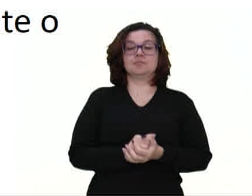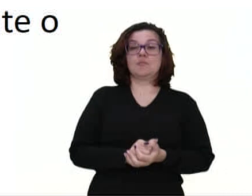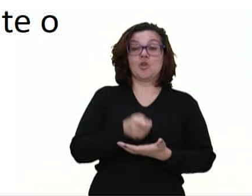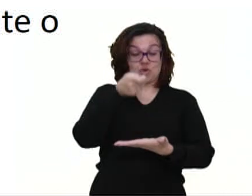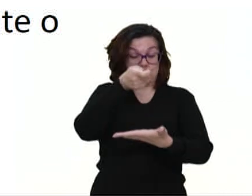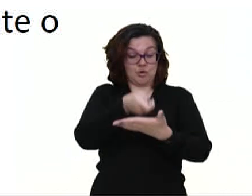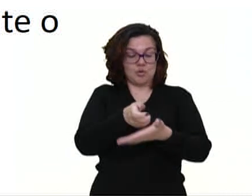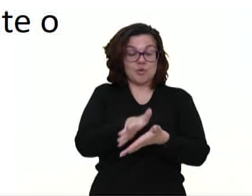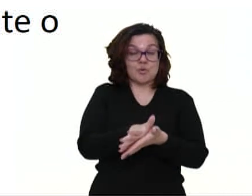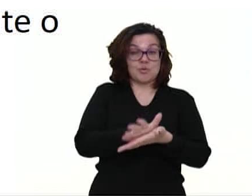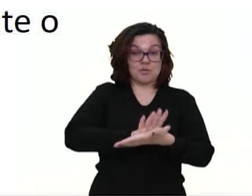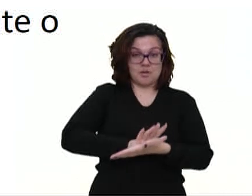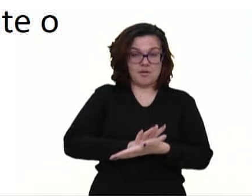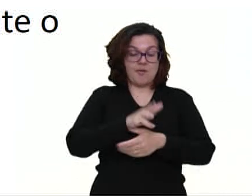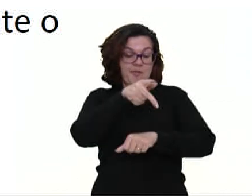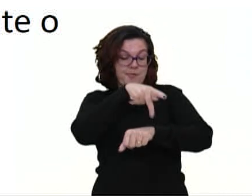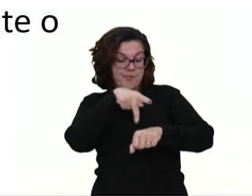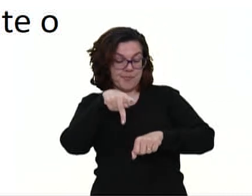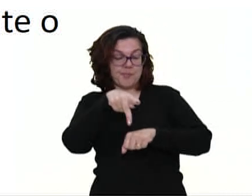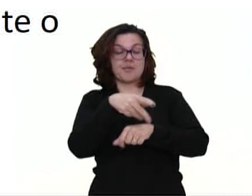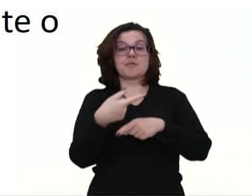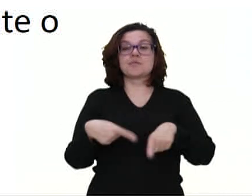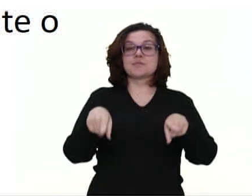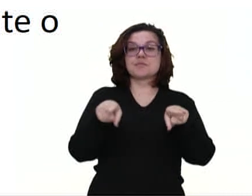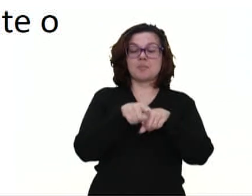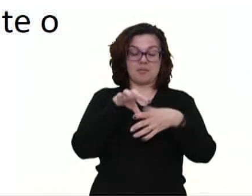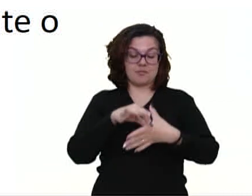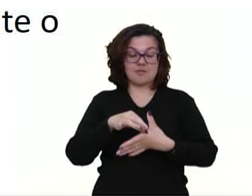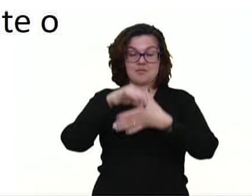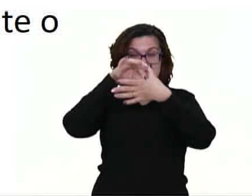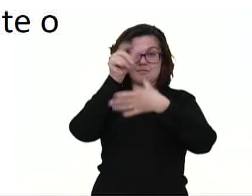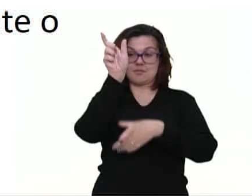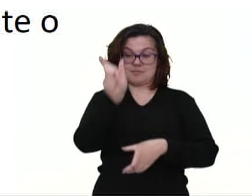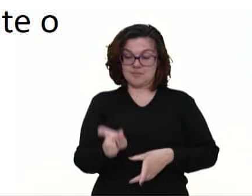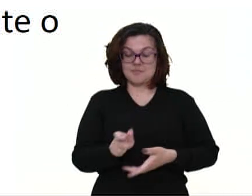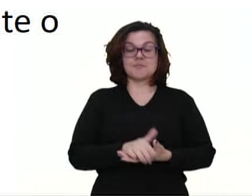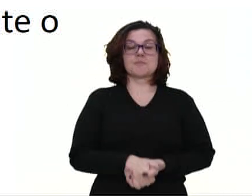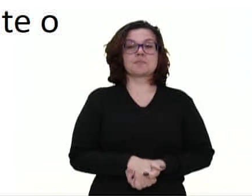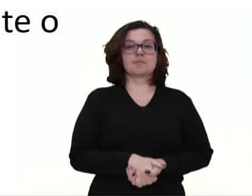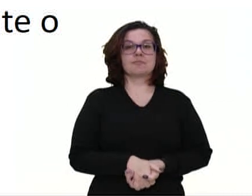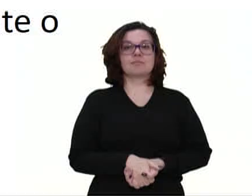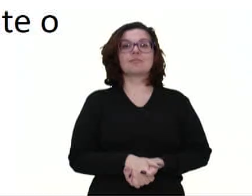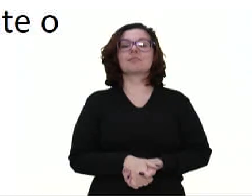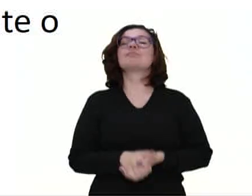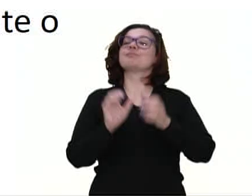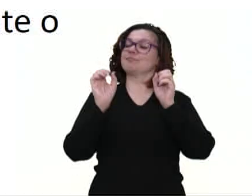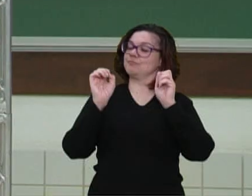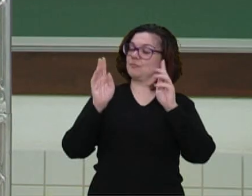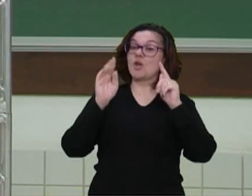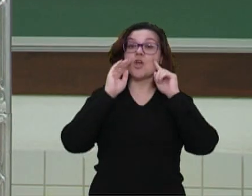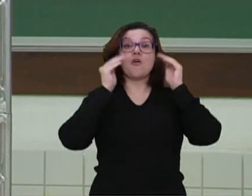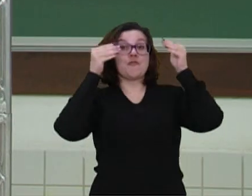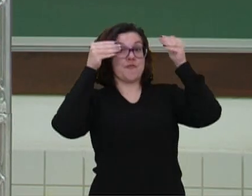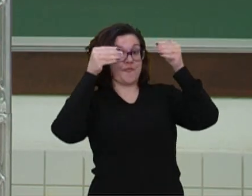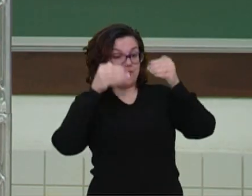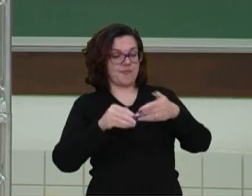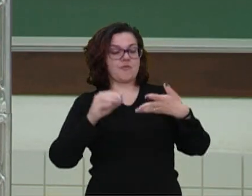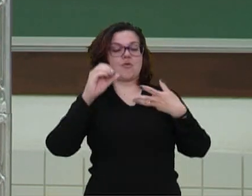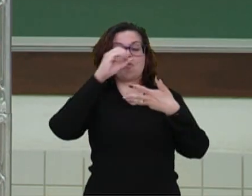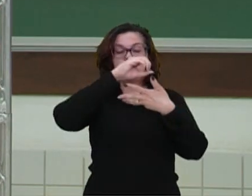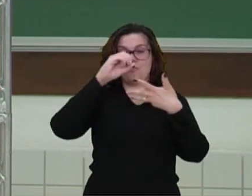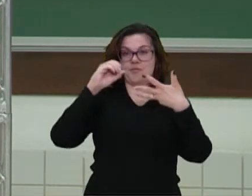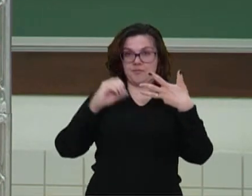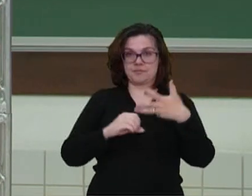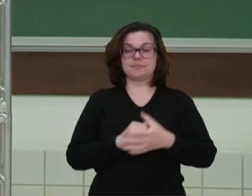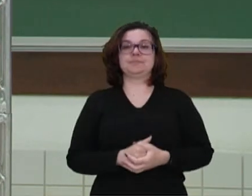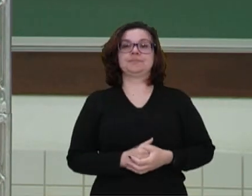regime totalitário, seu país e líder. Ok, novamente aqui, foco no Enem. Você